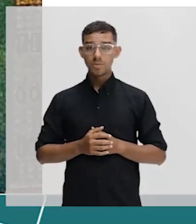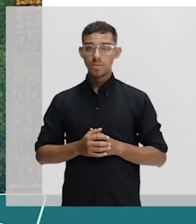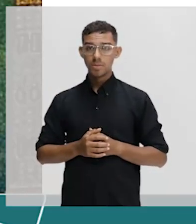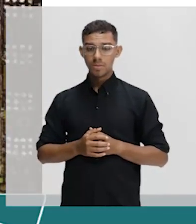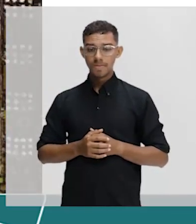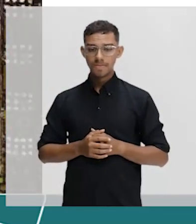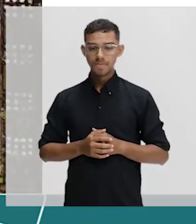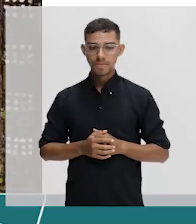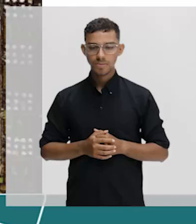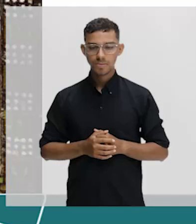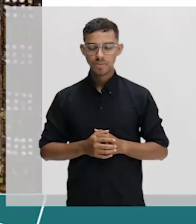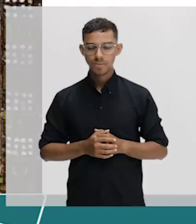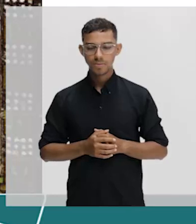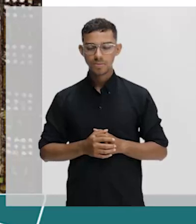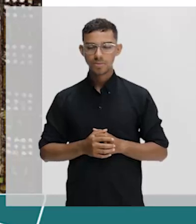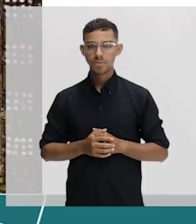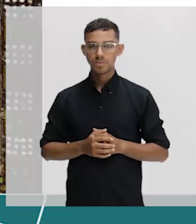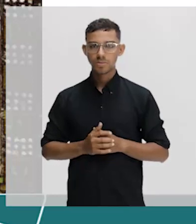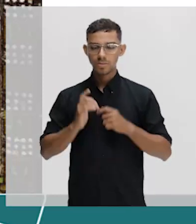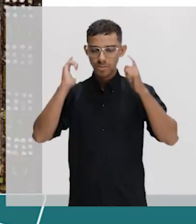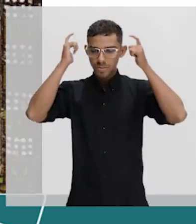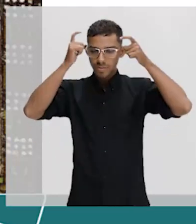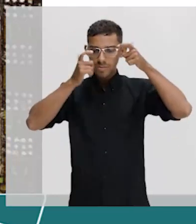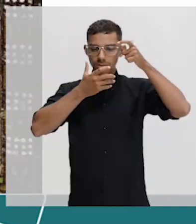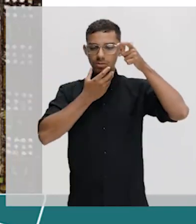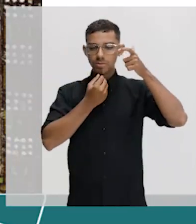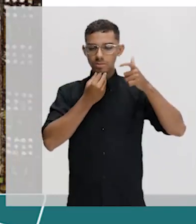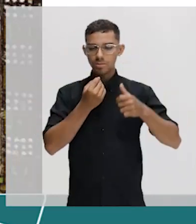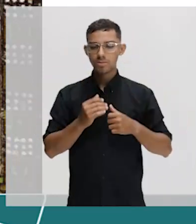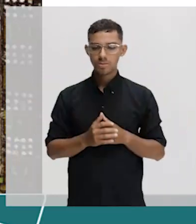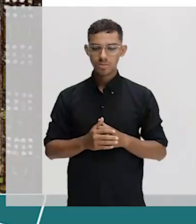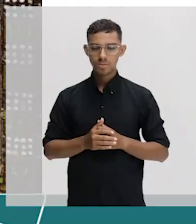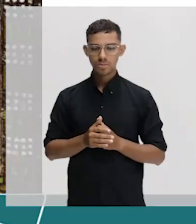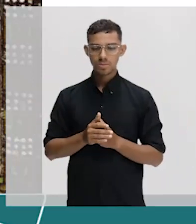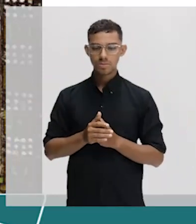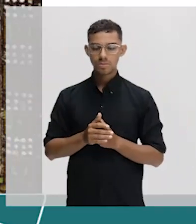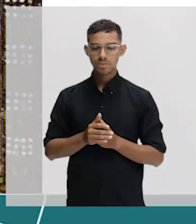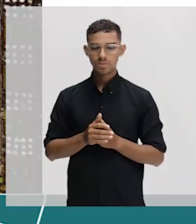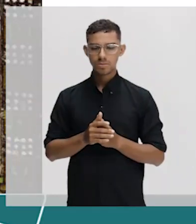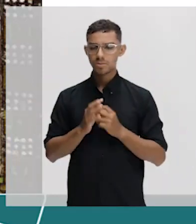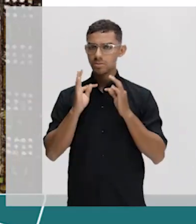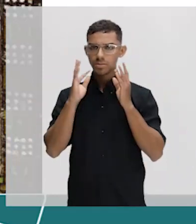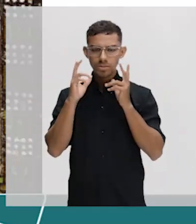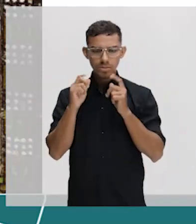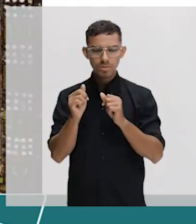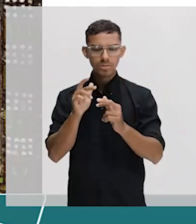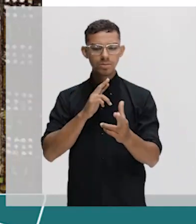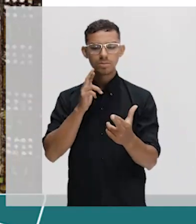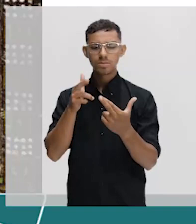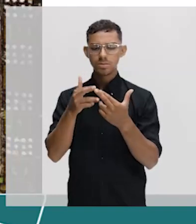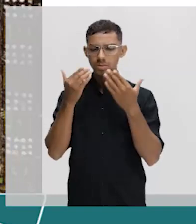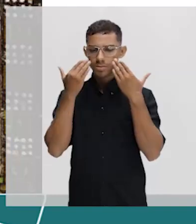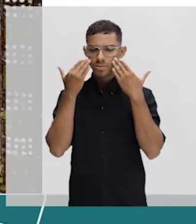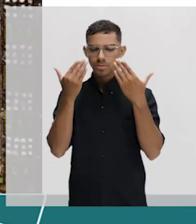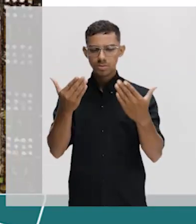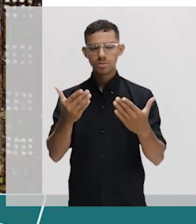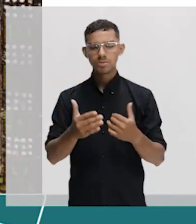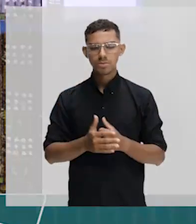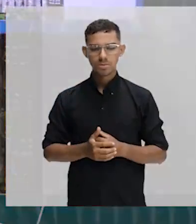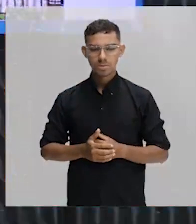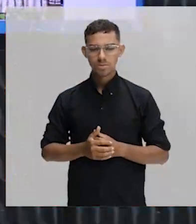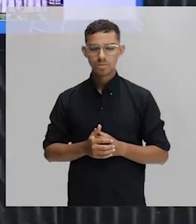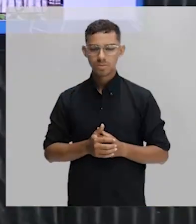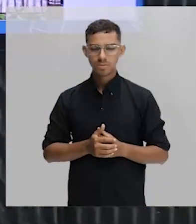O imperador no meio, ele é a figura... Ah, isso aqui é interessante. Todas as figuras são representadas de frente. Se você dividir